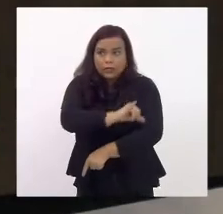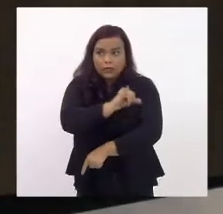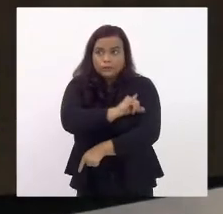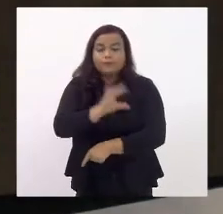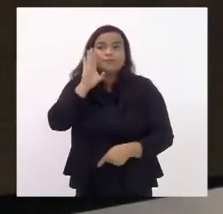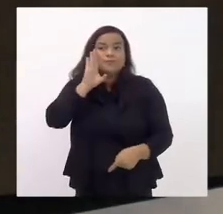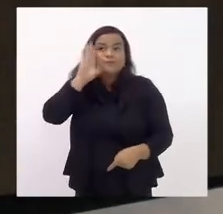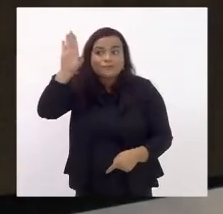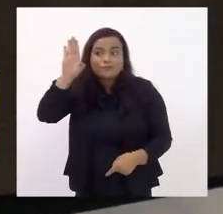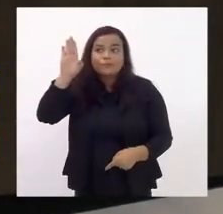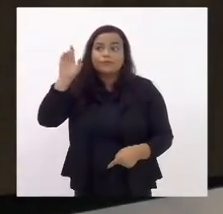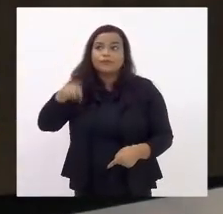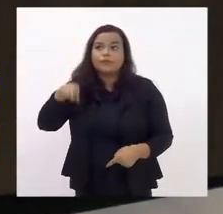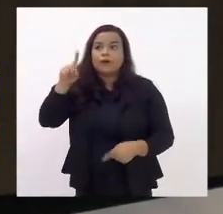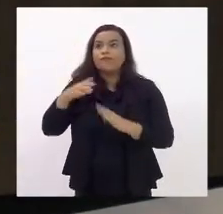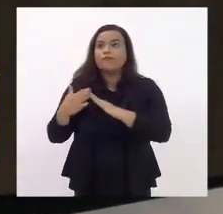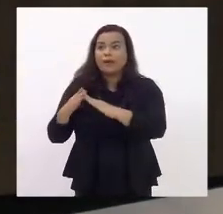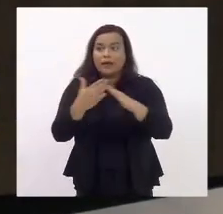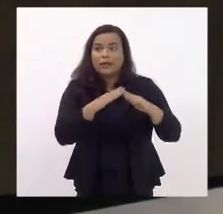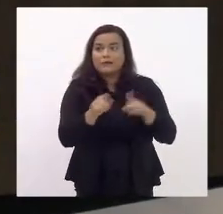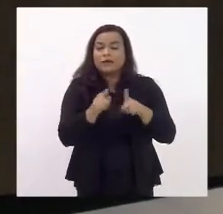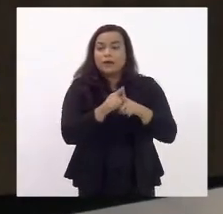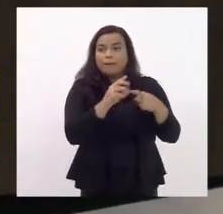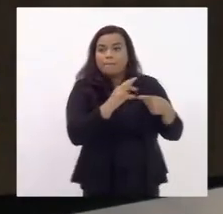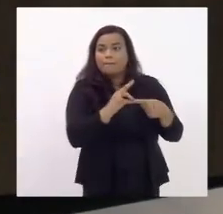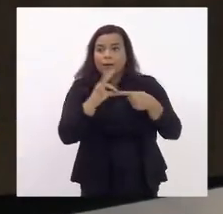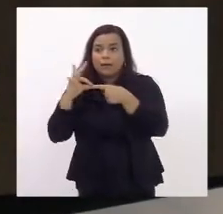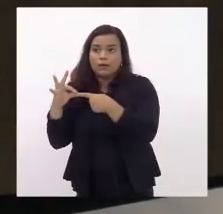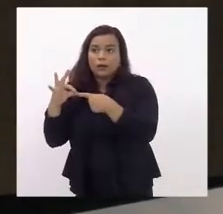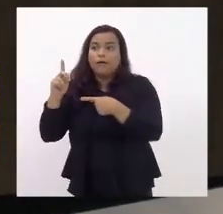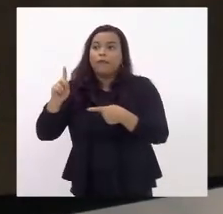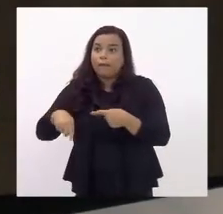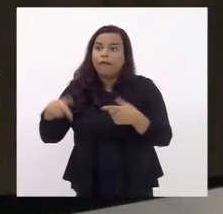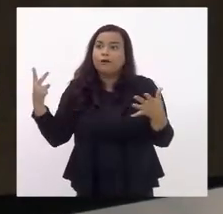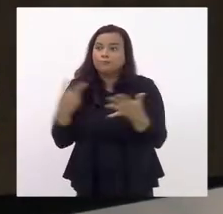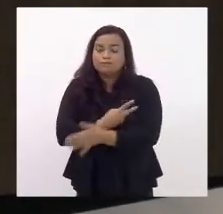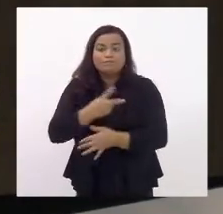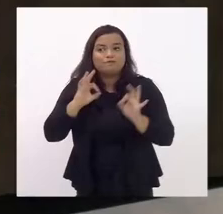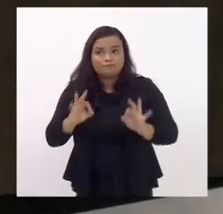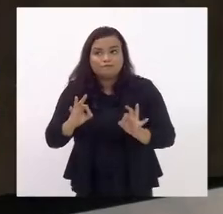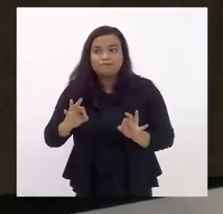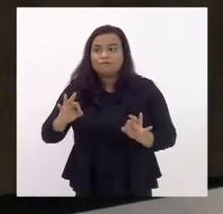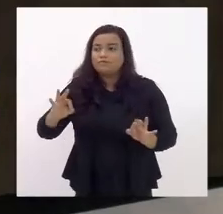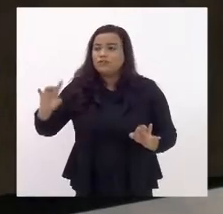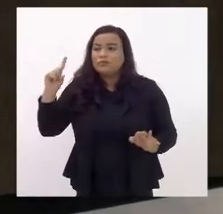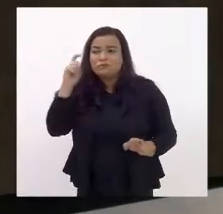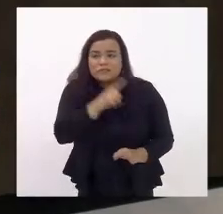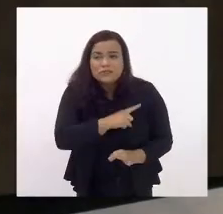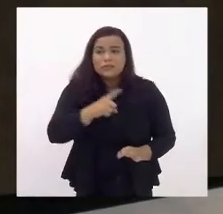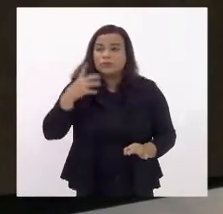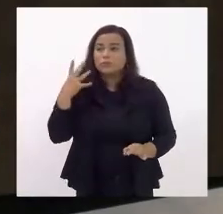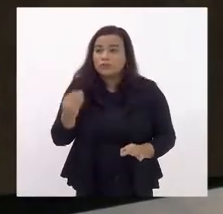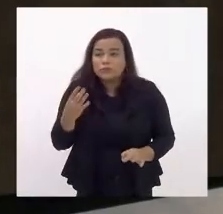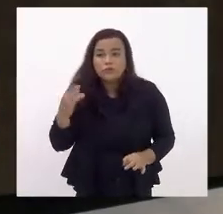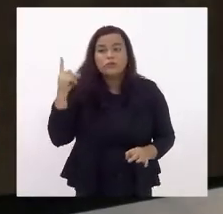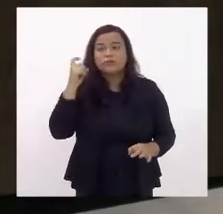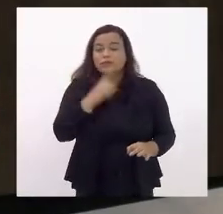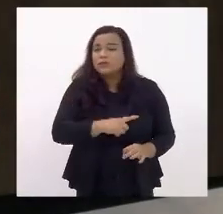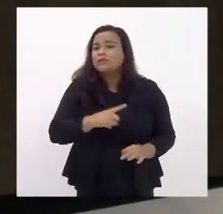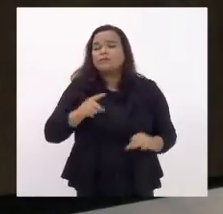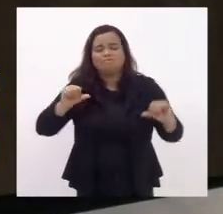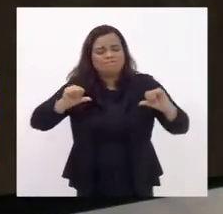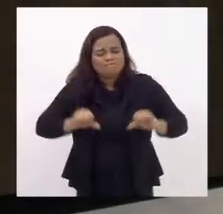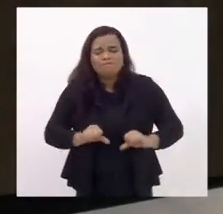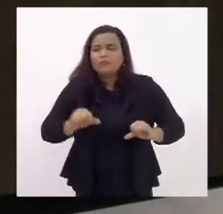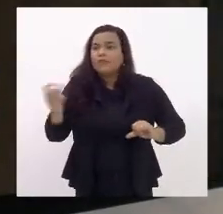em especial, nas favelas e periferias. Então, é uma situação completamente absurda e é importante que o governo do